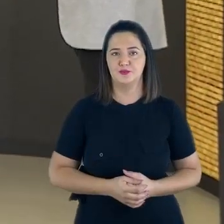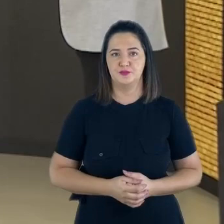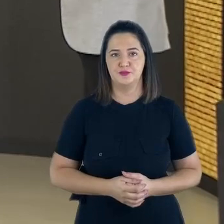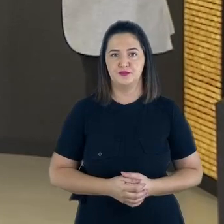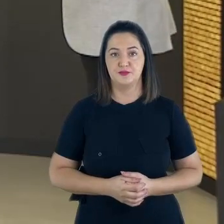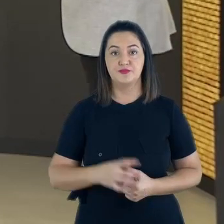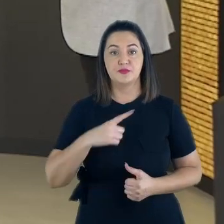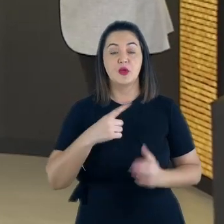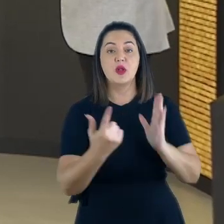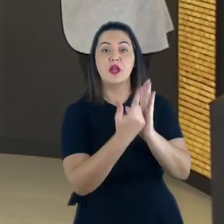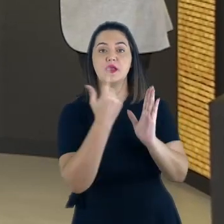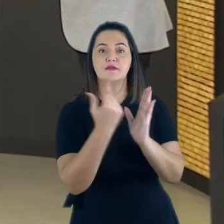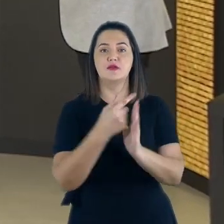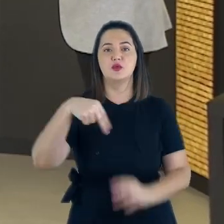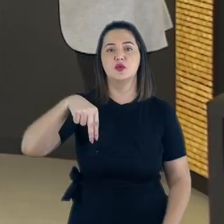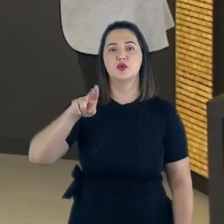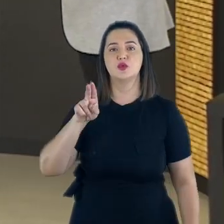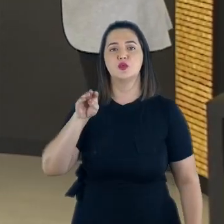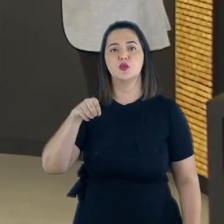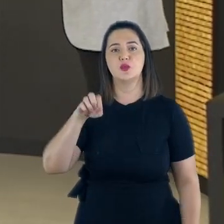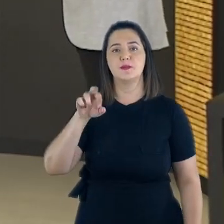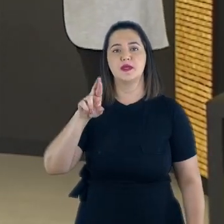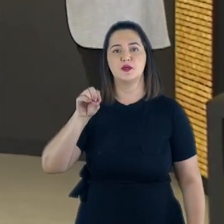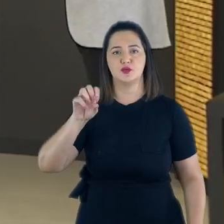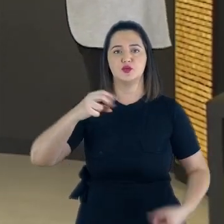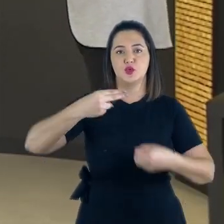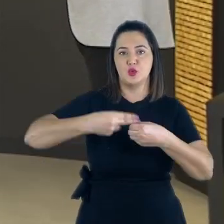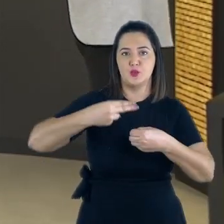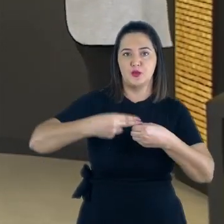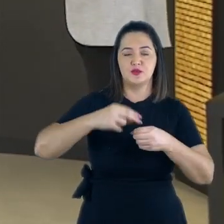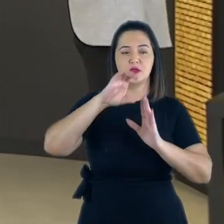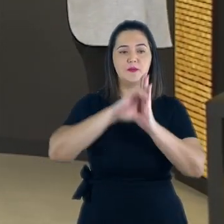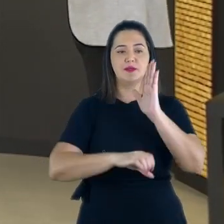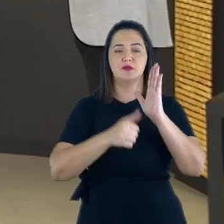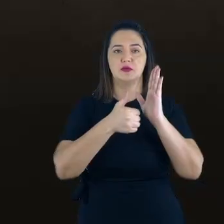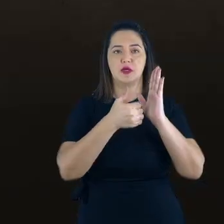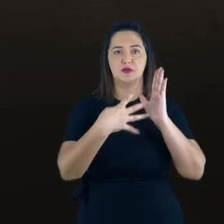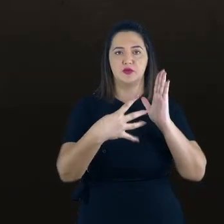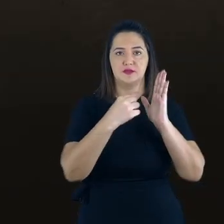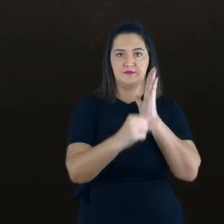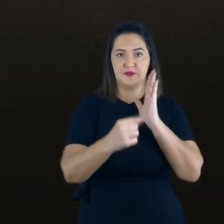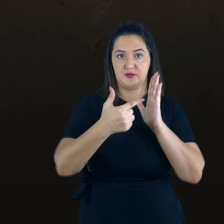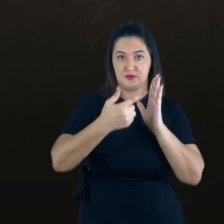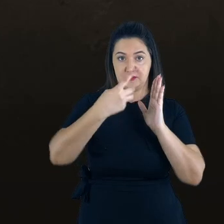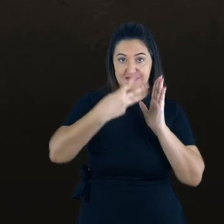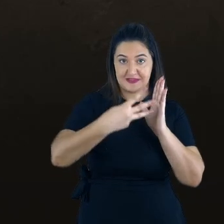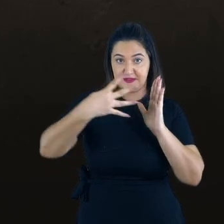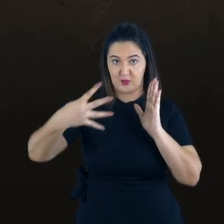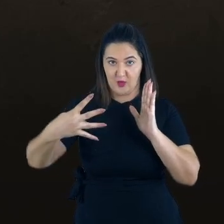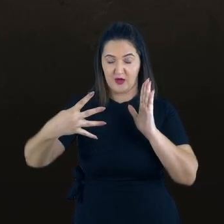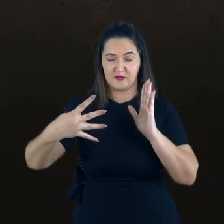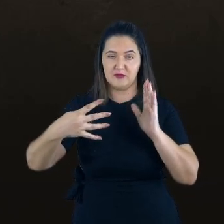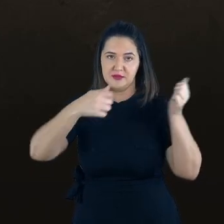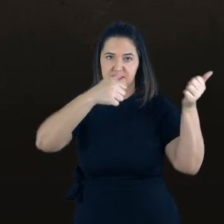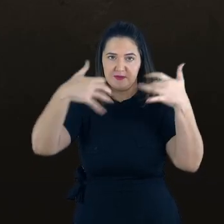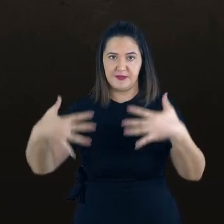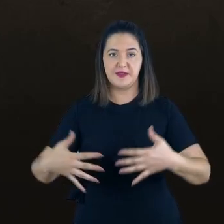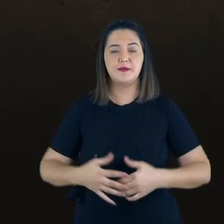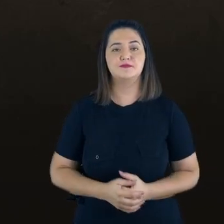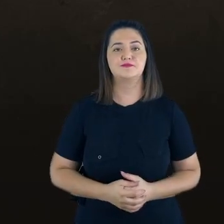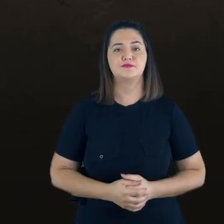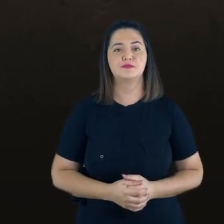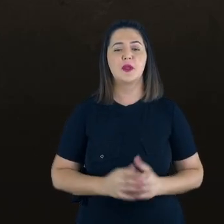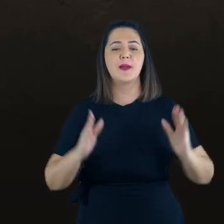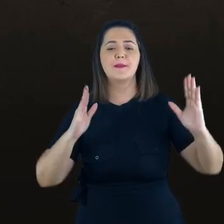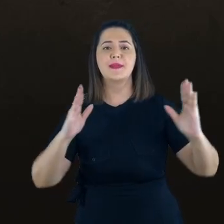De acordo com o livro de Números, capítulo 14, verso 34, que eu já mostrei num programa anterior, é dito que, durante